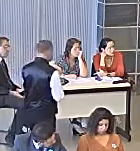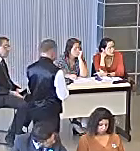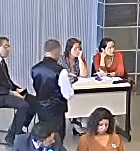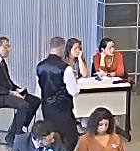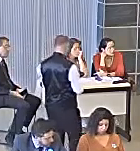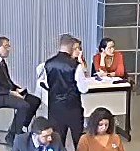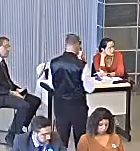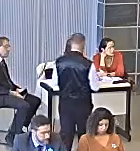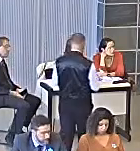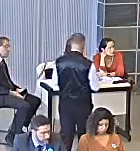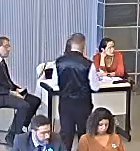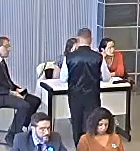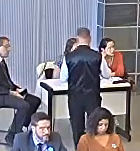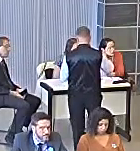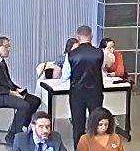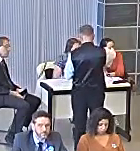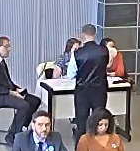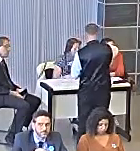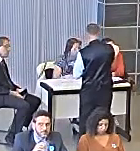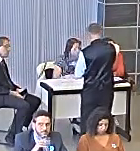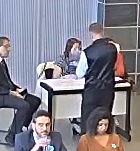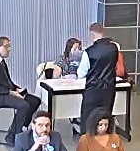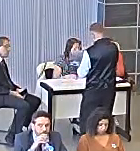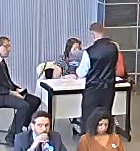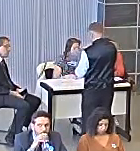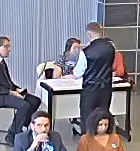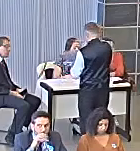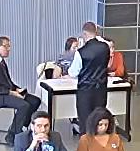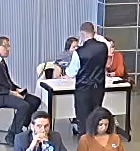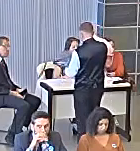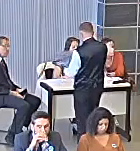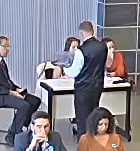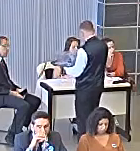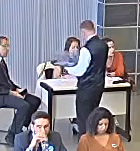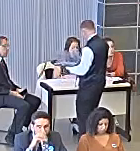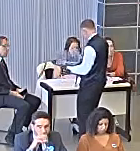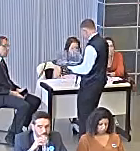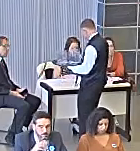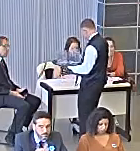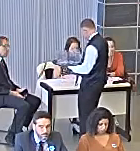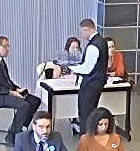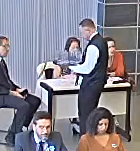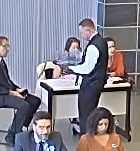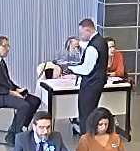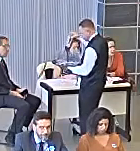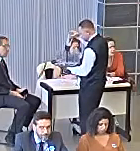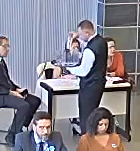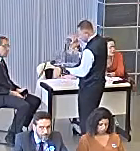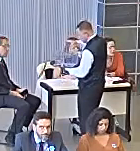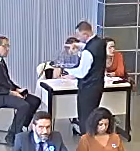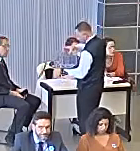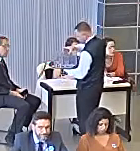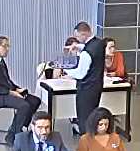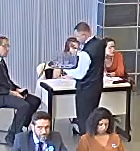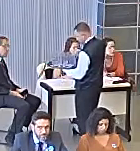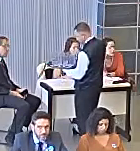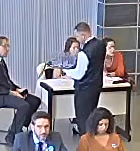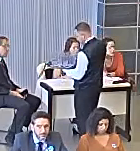já entrararia em vigor 1º de março de 2014. Então, ou seja, as empresas teriam que se